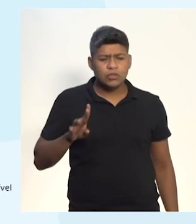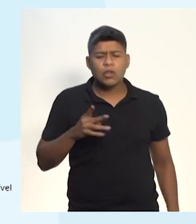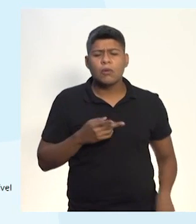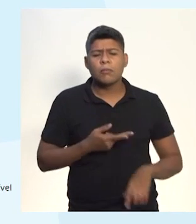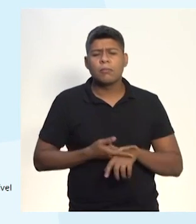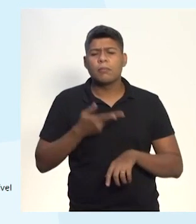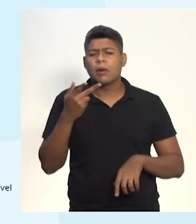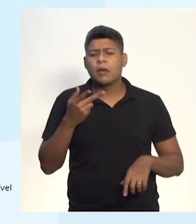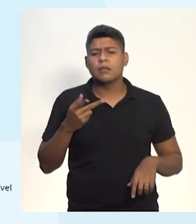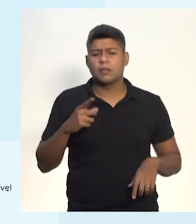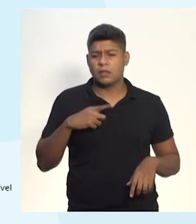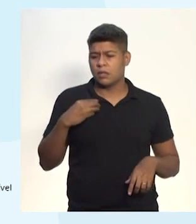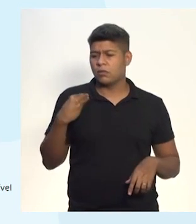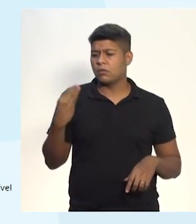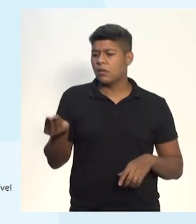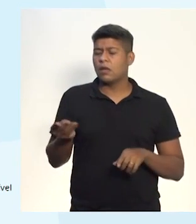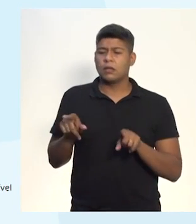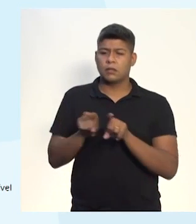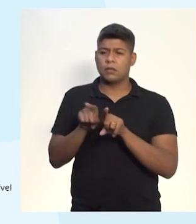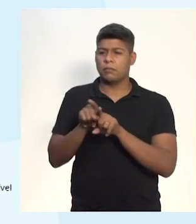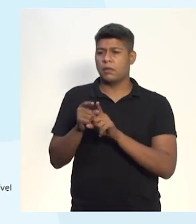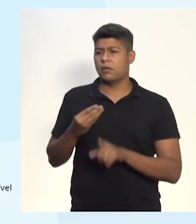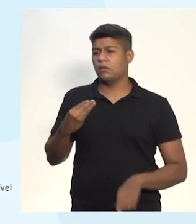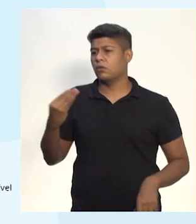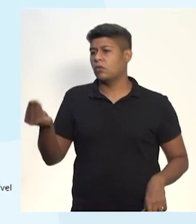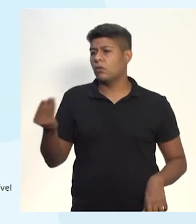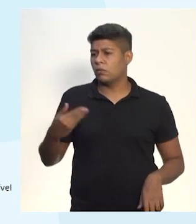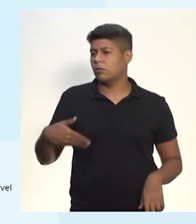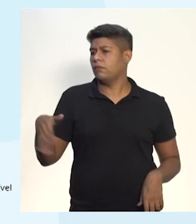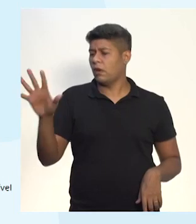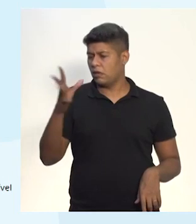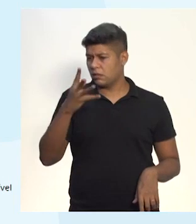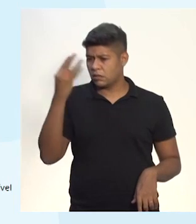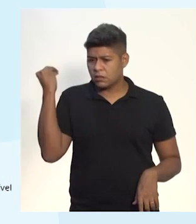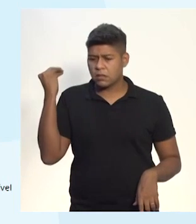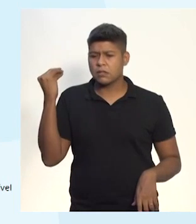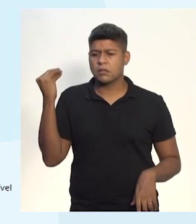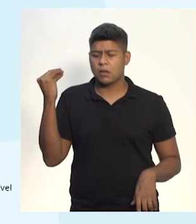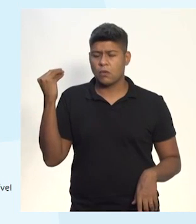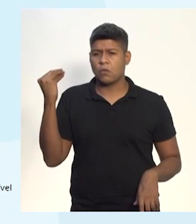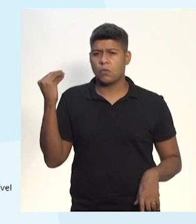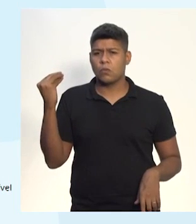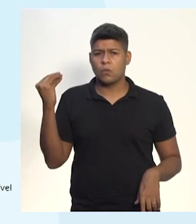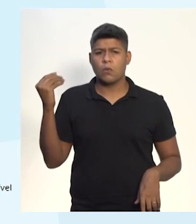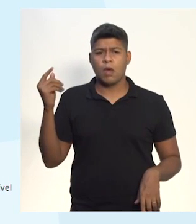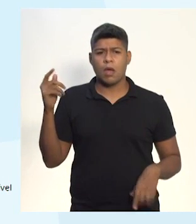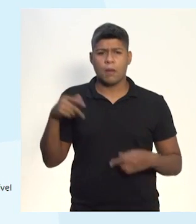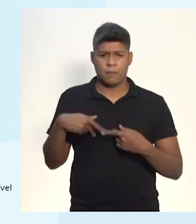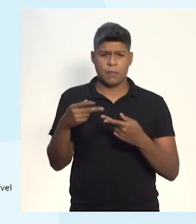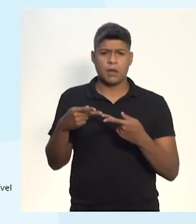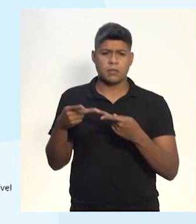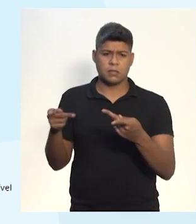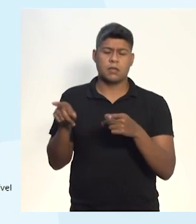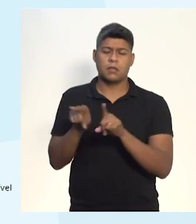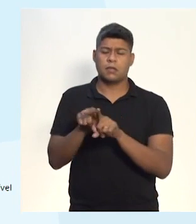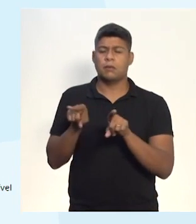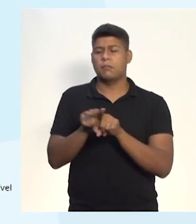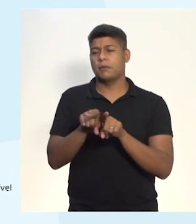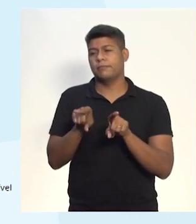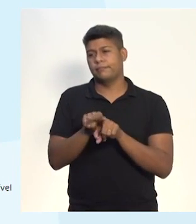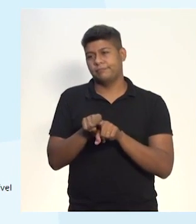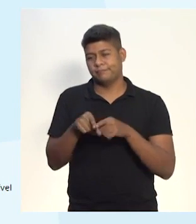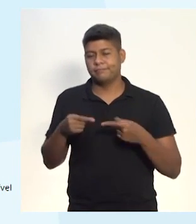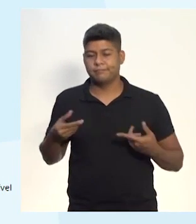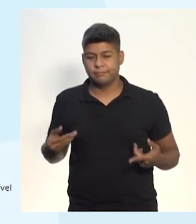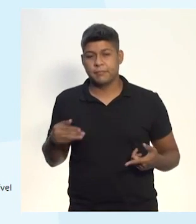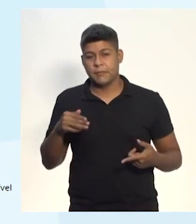e o castiçal que eu te dei também. Toma aqui, pode levar, estava se esquecendo do castiçal. É presente também. Né?